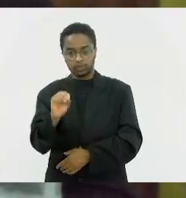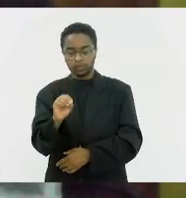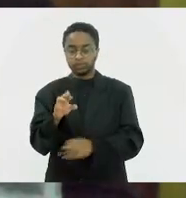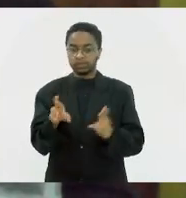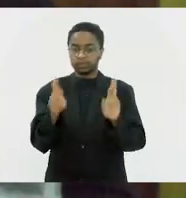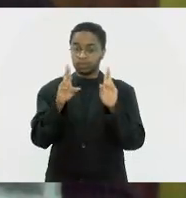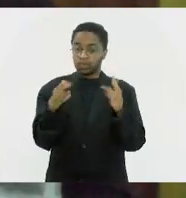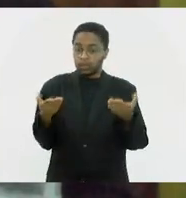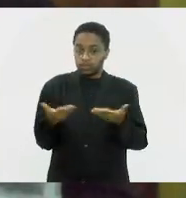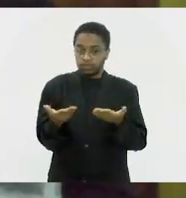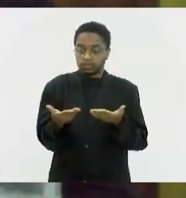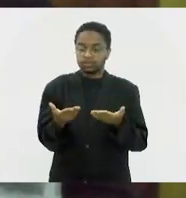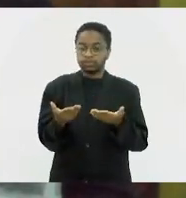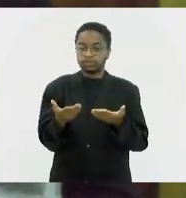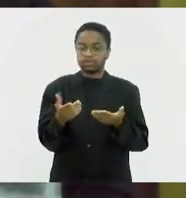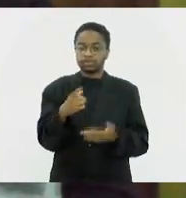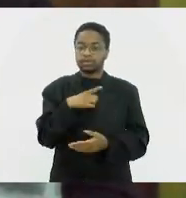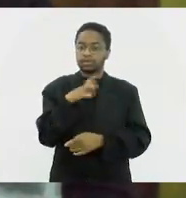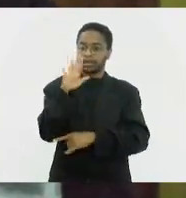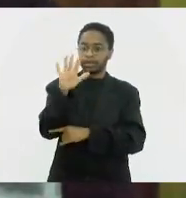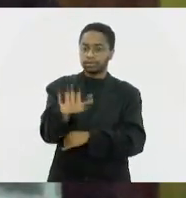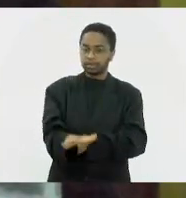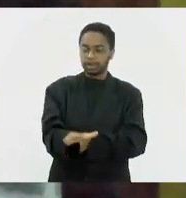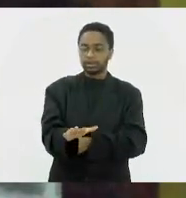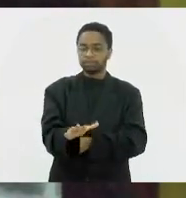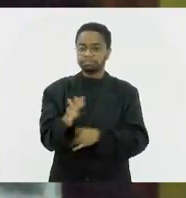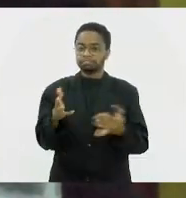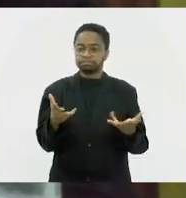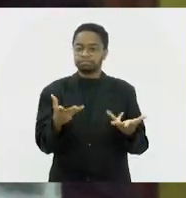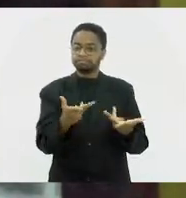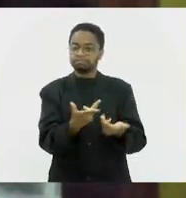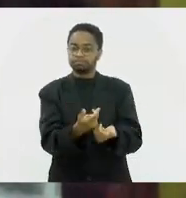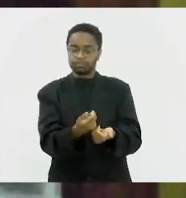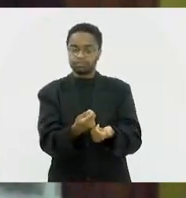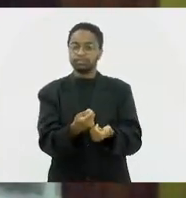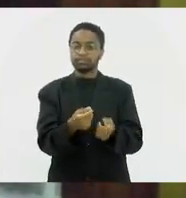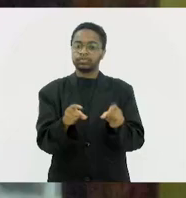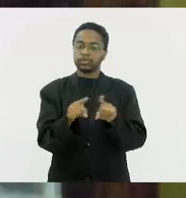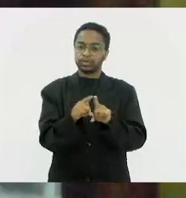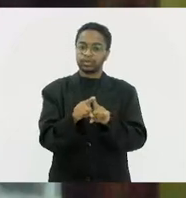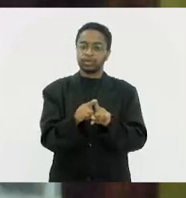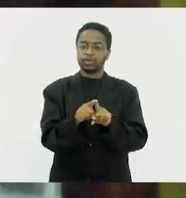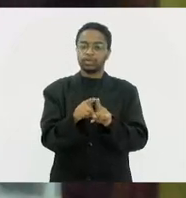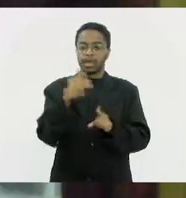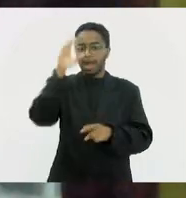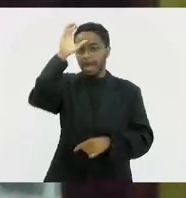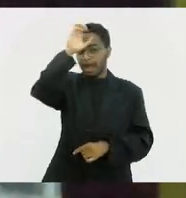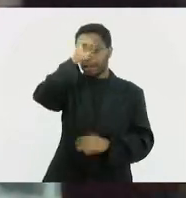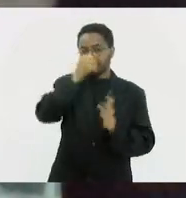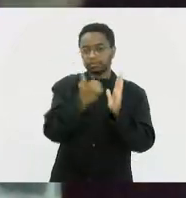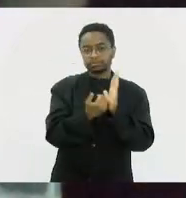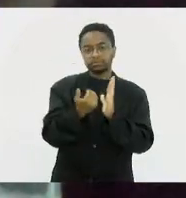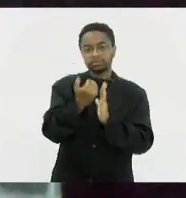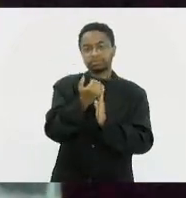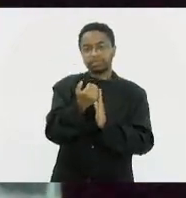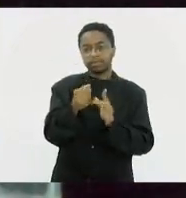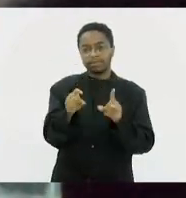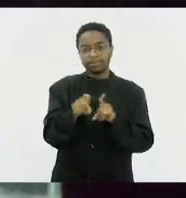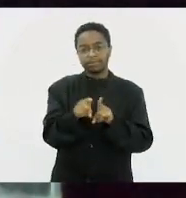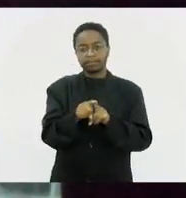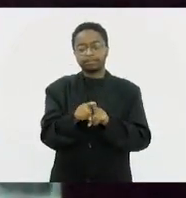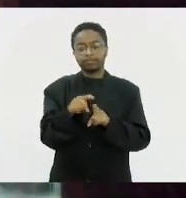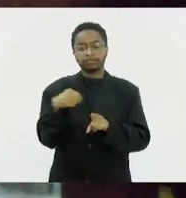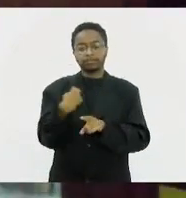ainda uma tarde profícua, com grandes aprendizados, e que nós saiamos